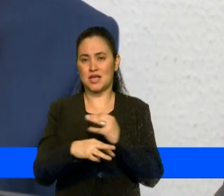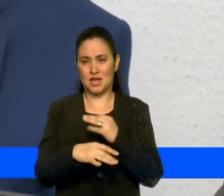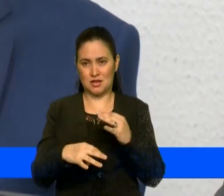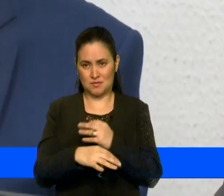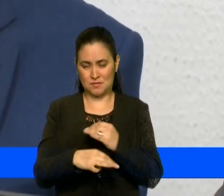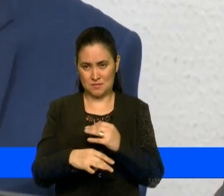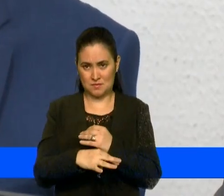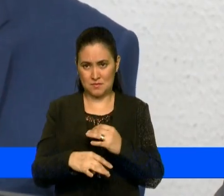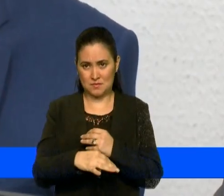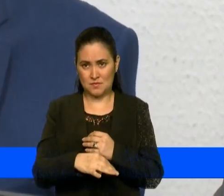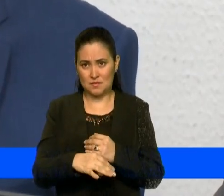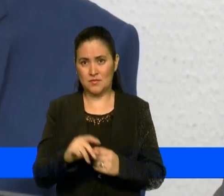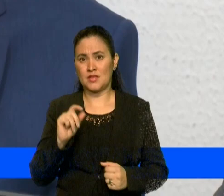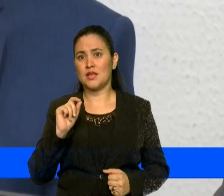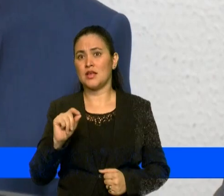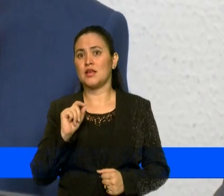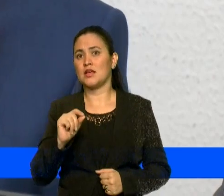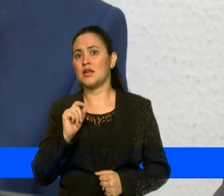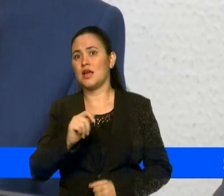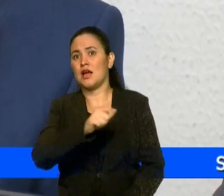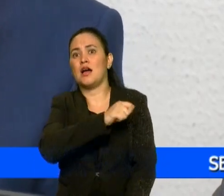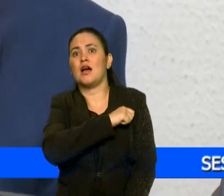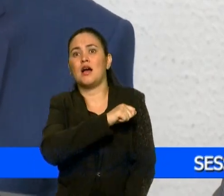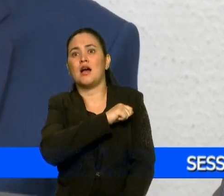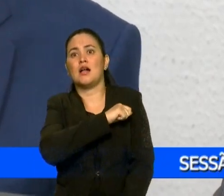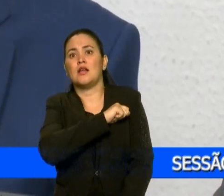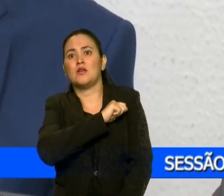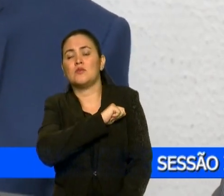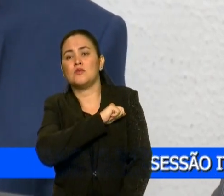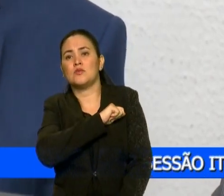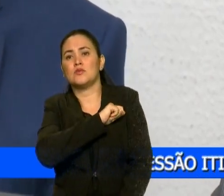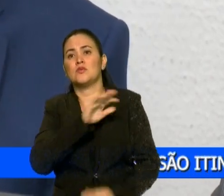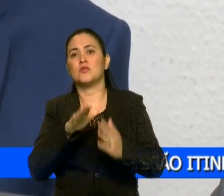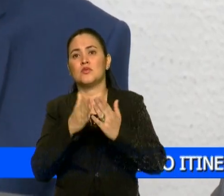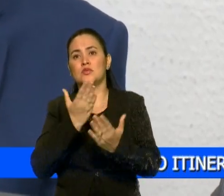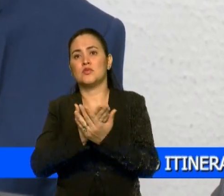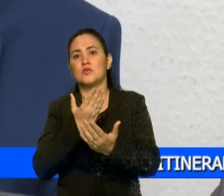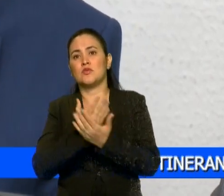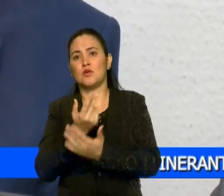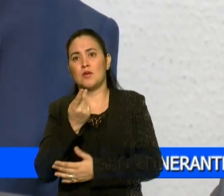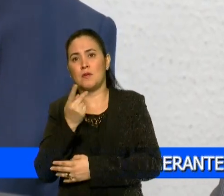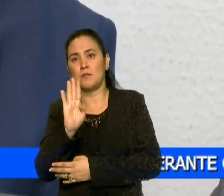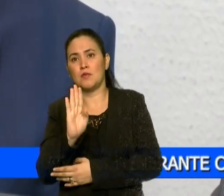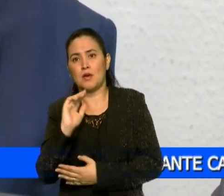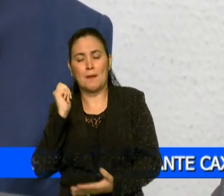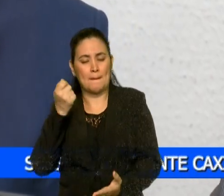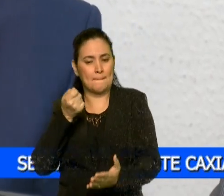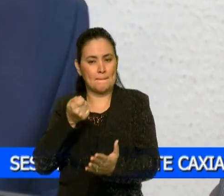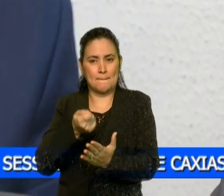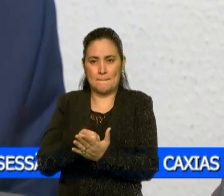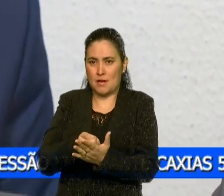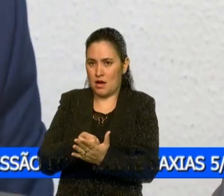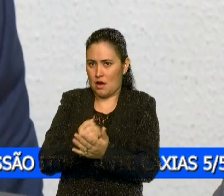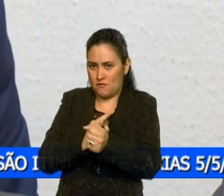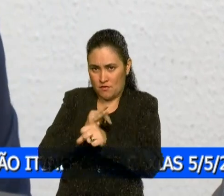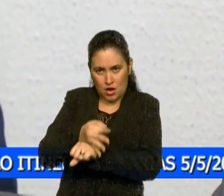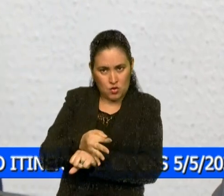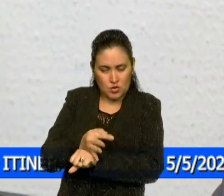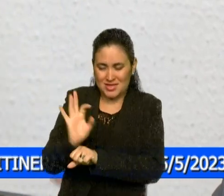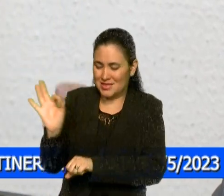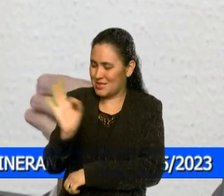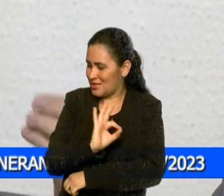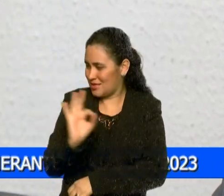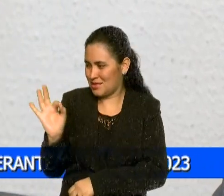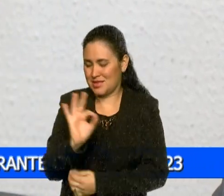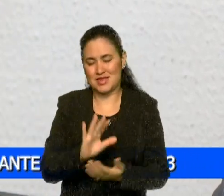pública não paga a faculdade nem do curso de medicina, se assim quiser. Quem paga a faculdade é a Prefeitura Municipal de Caxias. Que